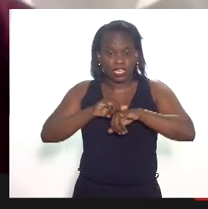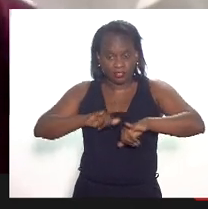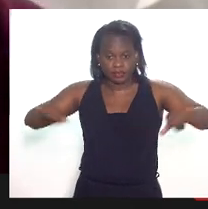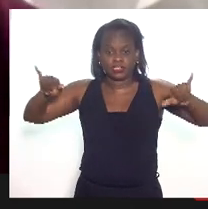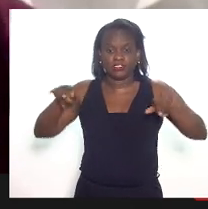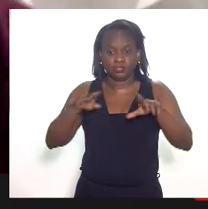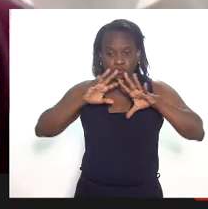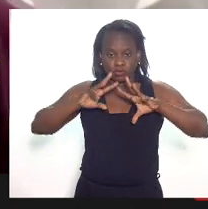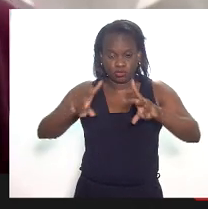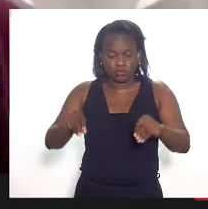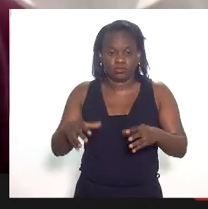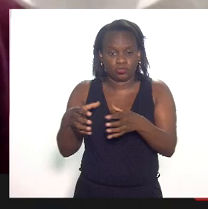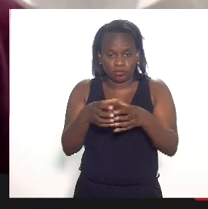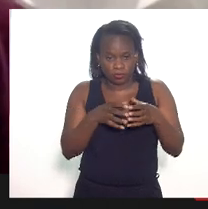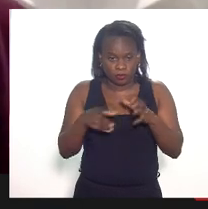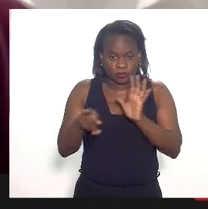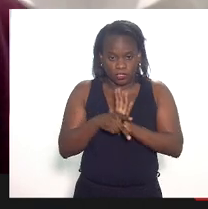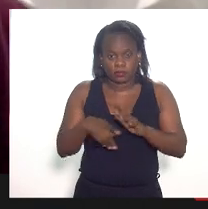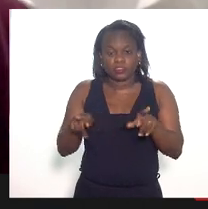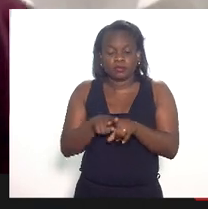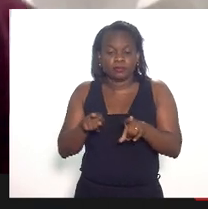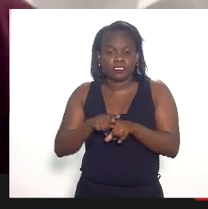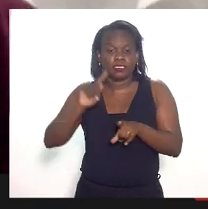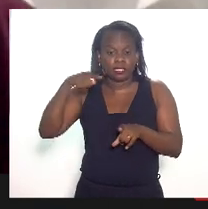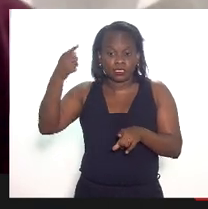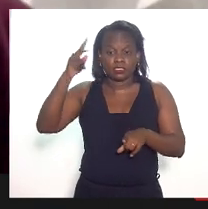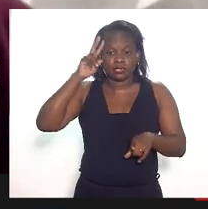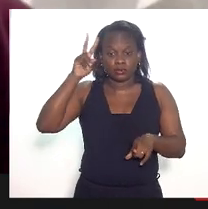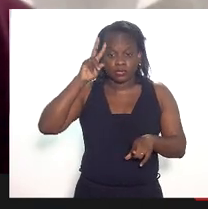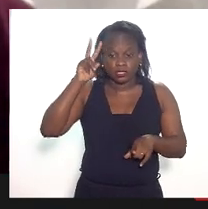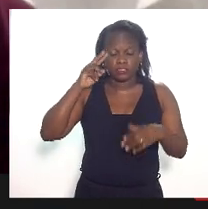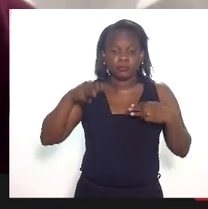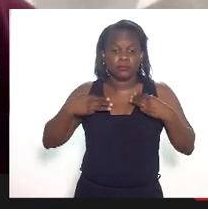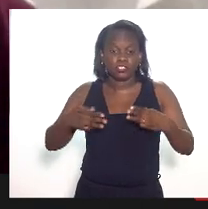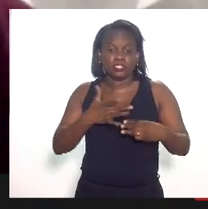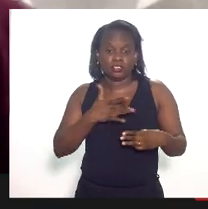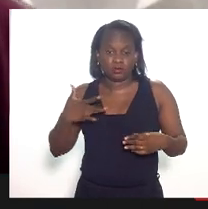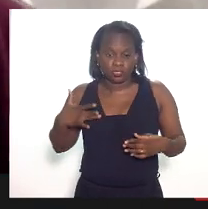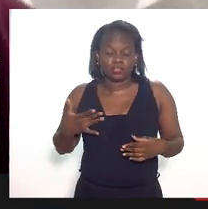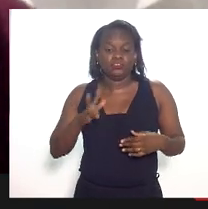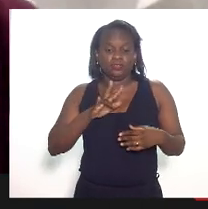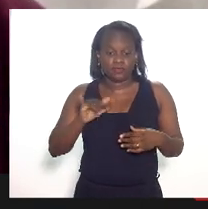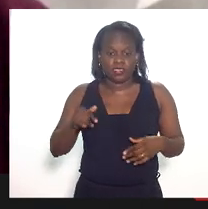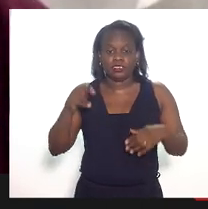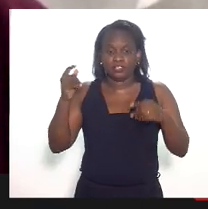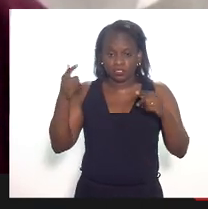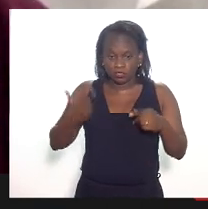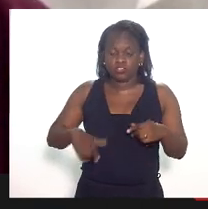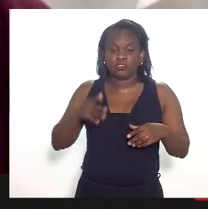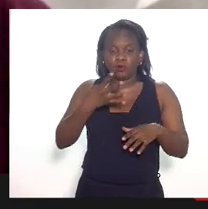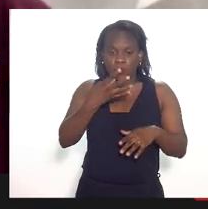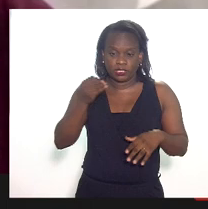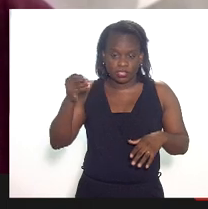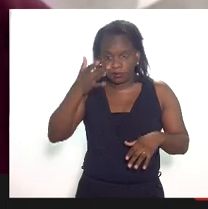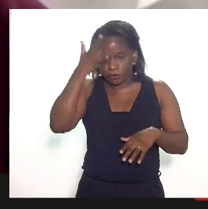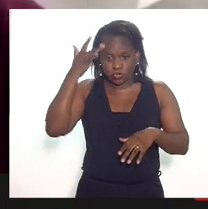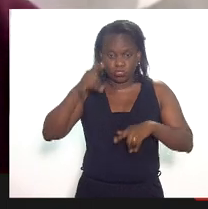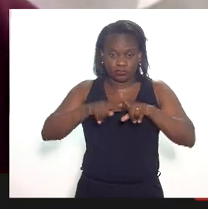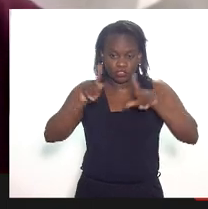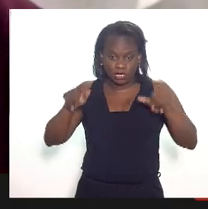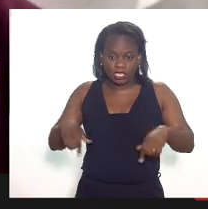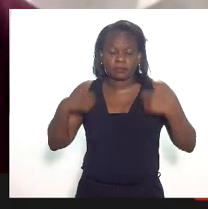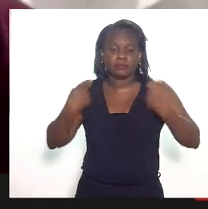divulguem isso, né? E que na próxima segunda-feira o Ministério da Saúde possa receber esses 400 funcionários